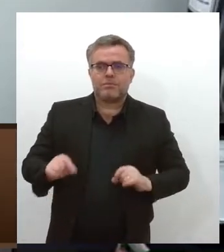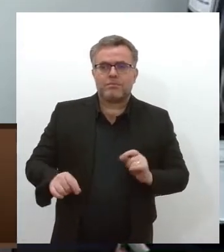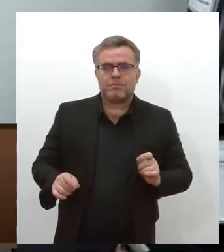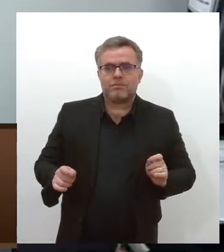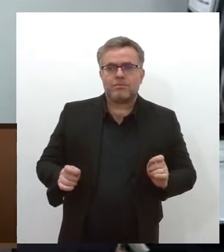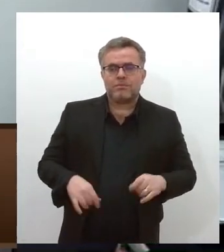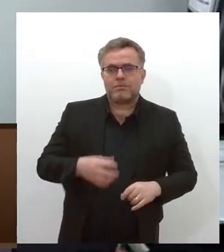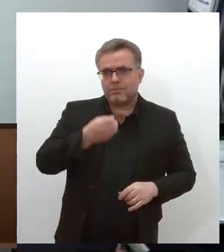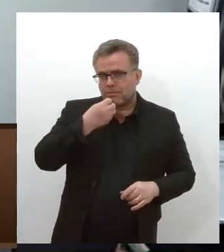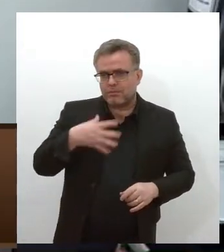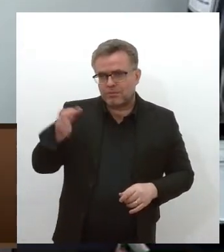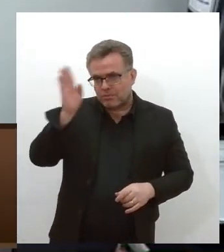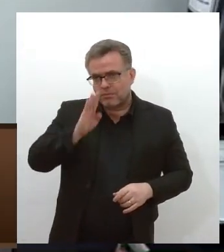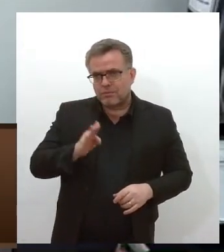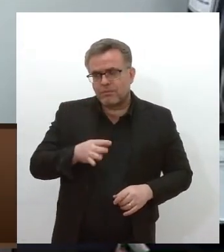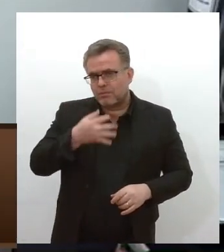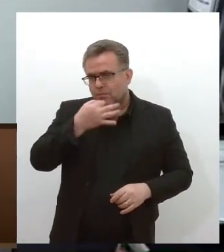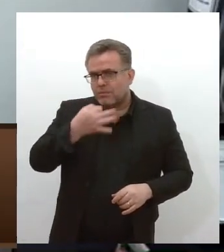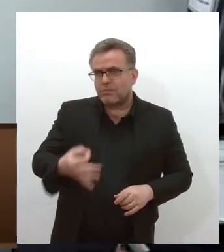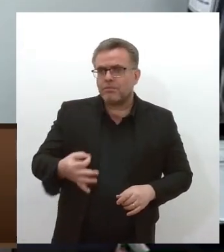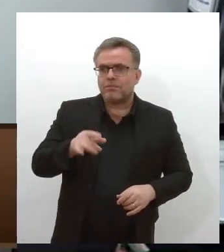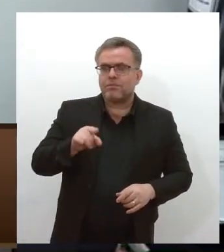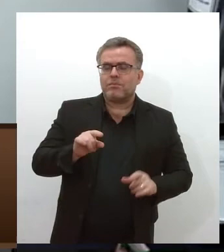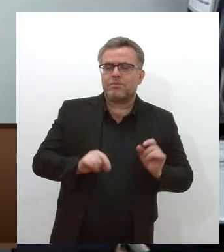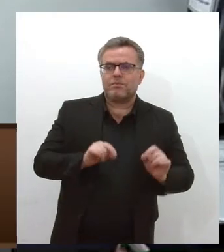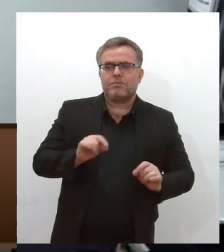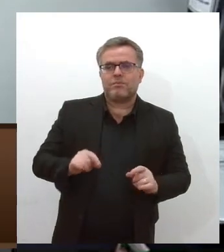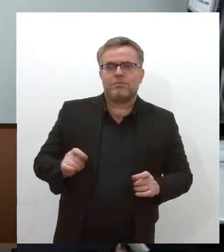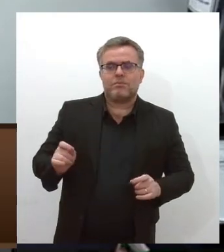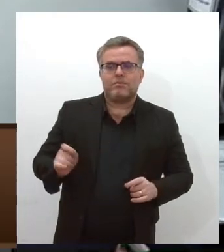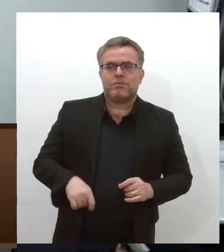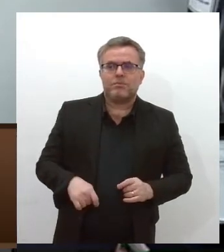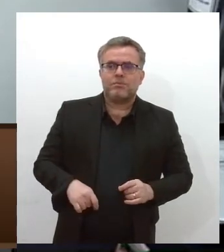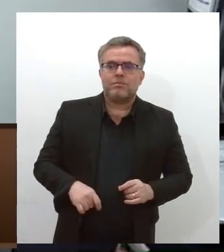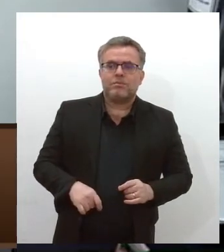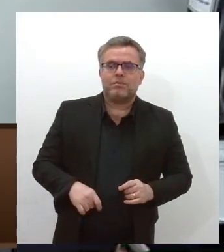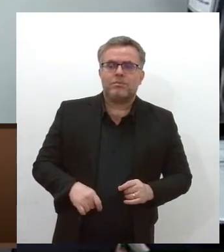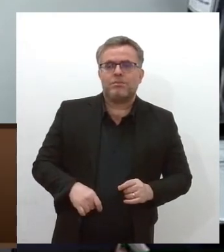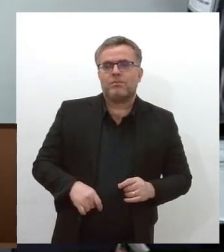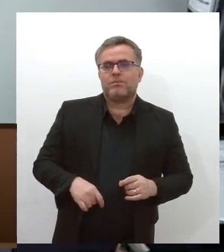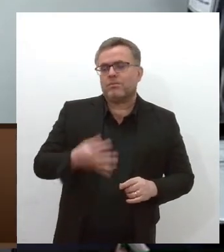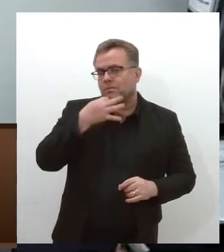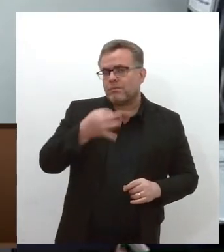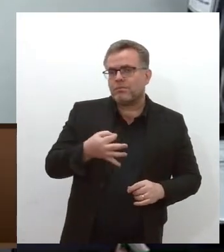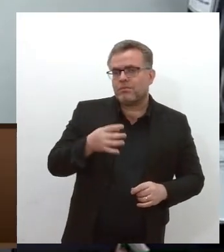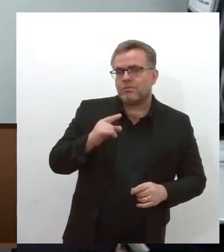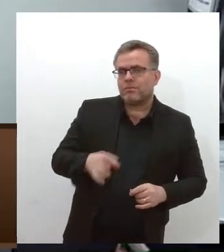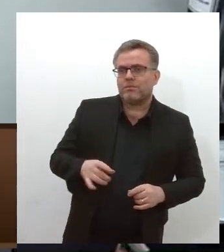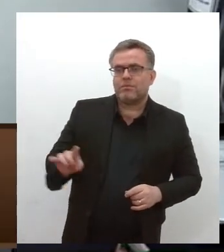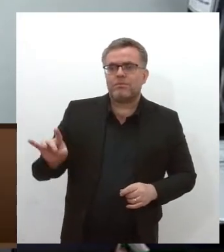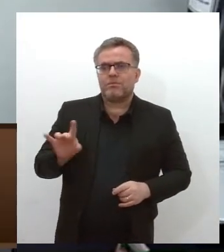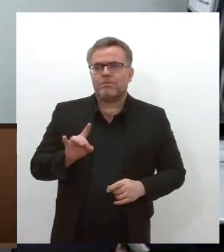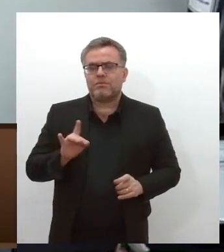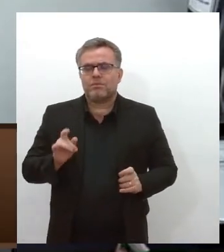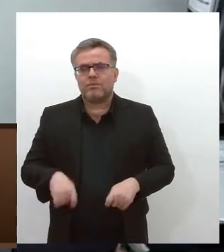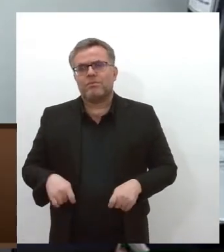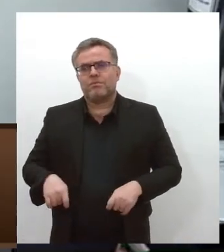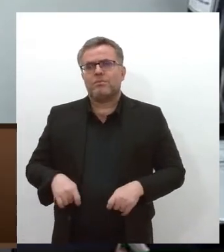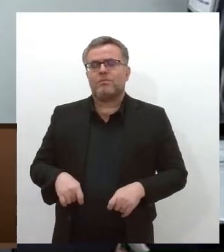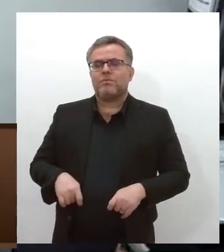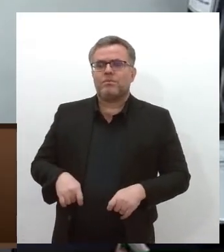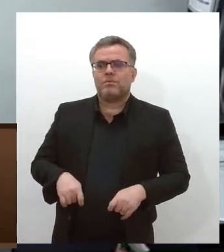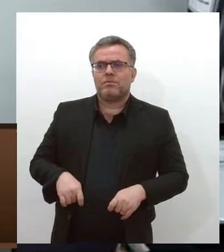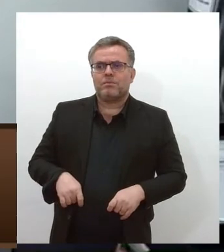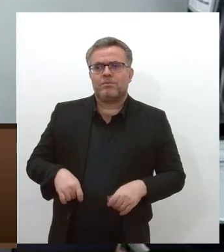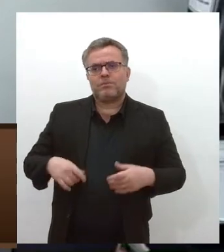na sua opinião? Não precisa responder. O que seria bom para o país, na sua opinião? Cada um de nós pode ter uma visão diferente, mas todos pensamos